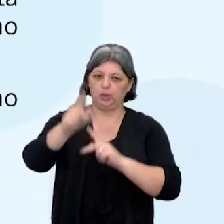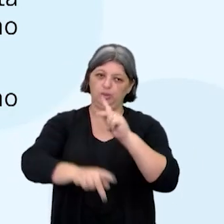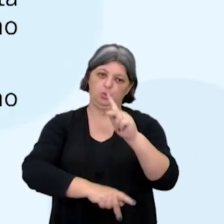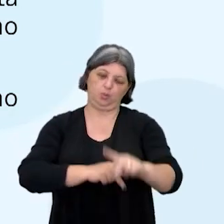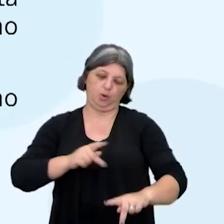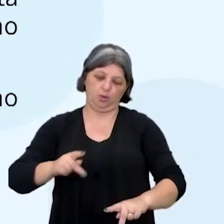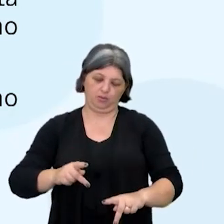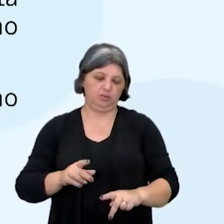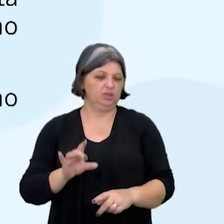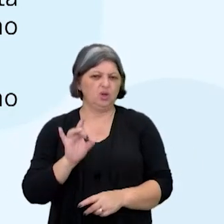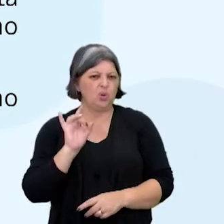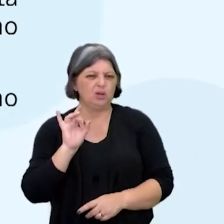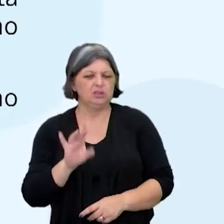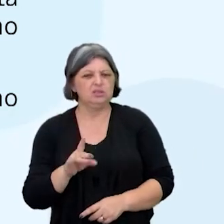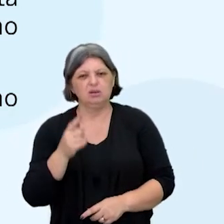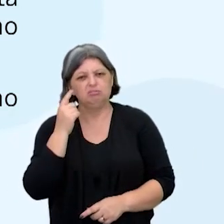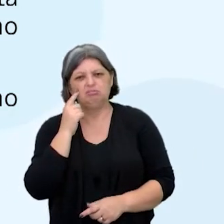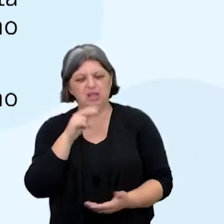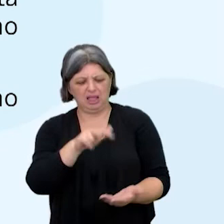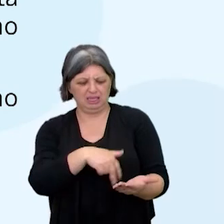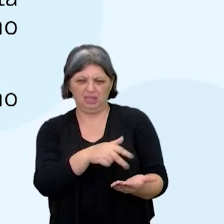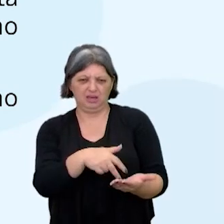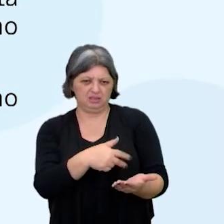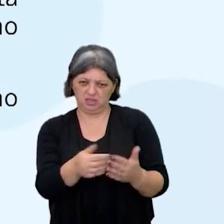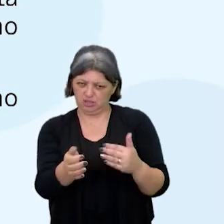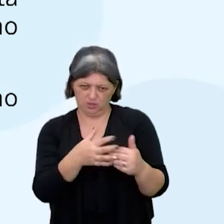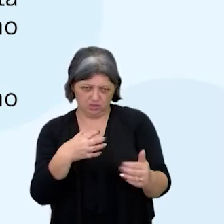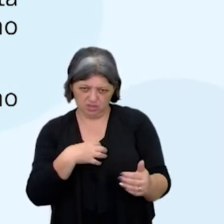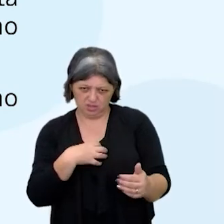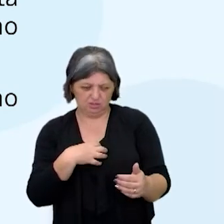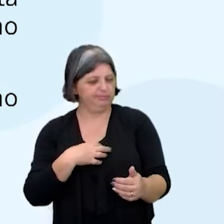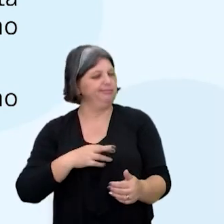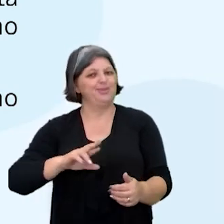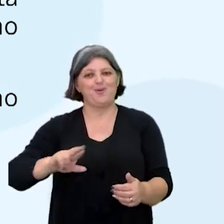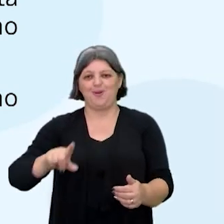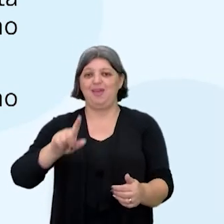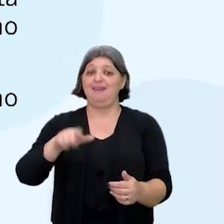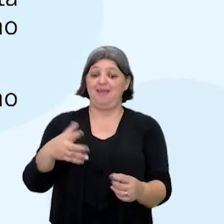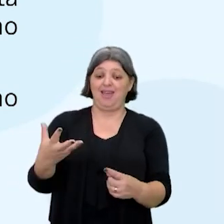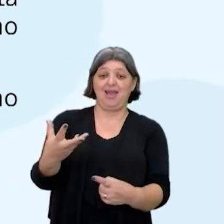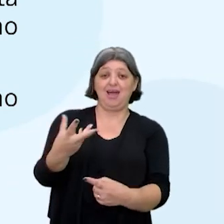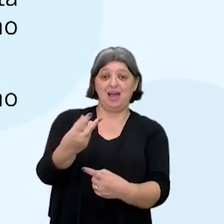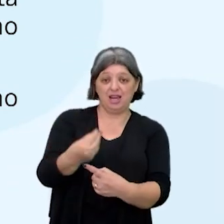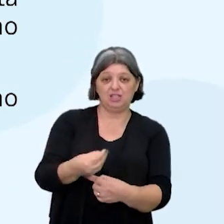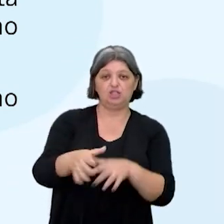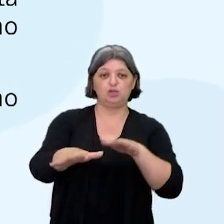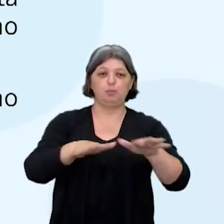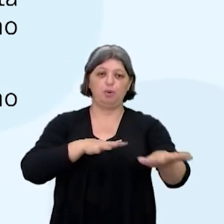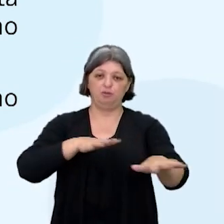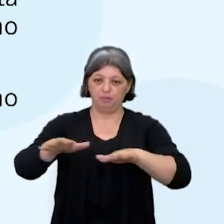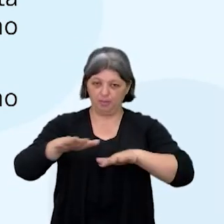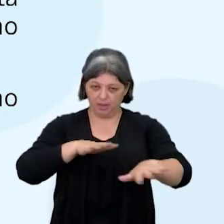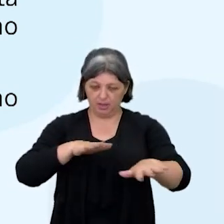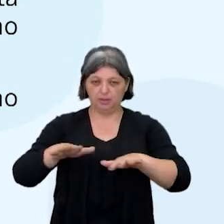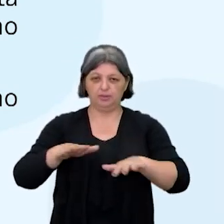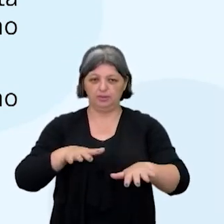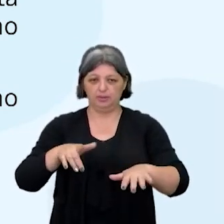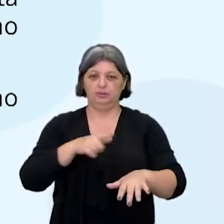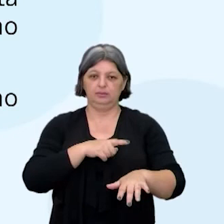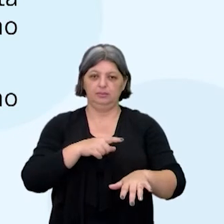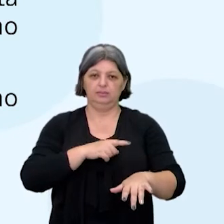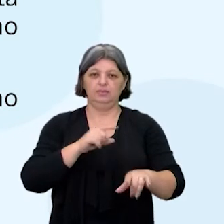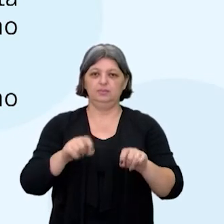é só, vamos pensar em uma dança, ela é uma arte, ela tem a questão dos movimentos, ela também é muito mais,